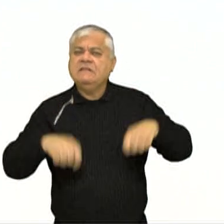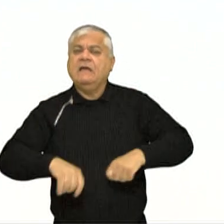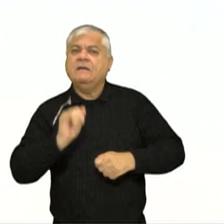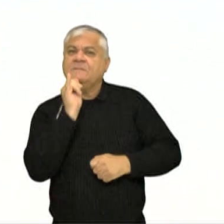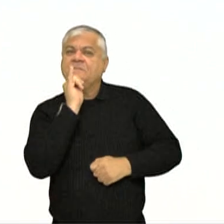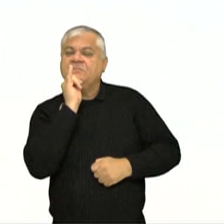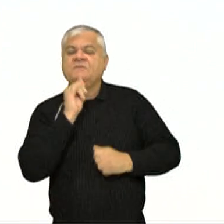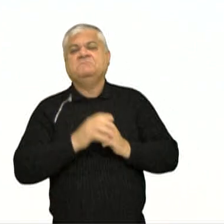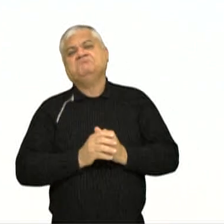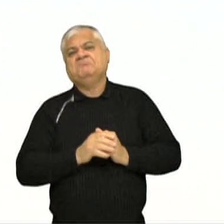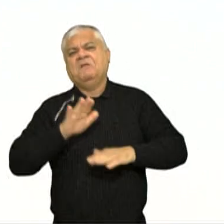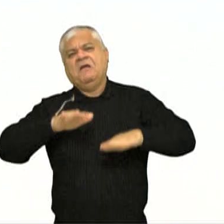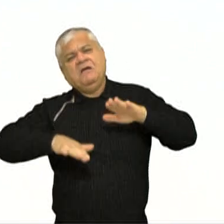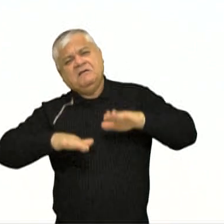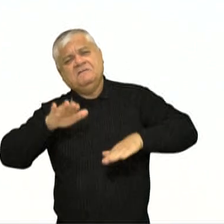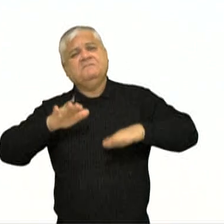vezes